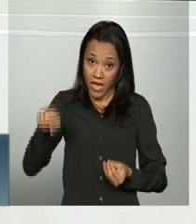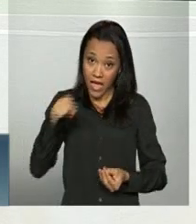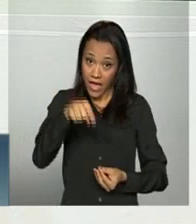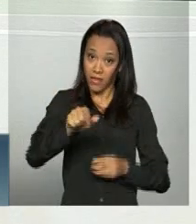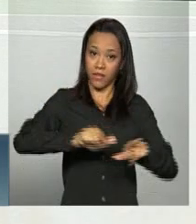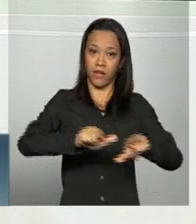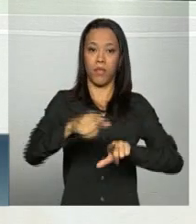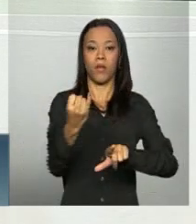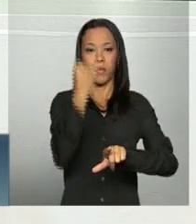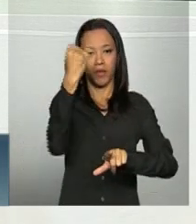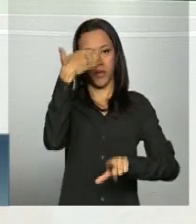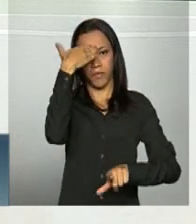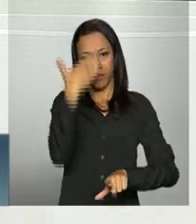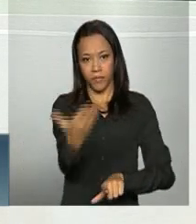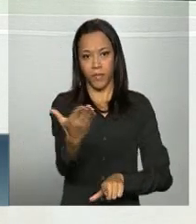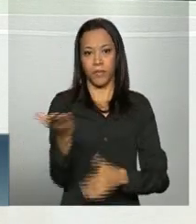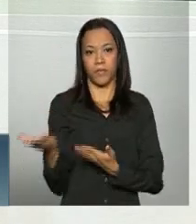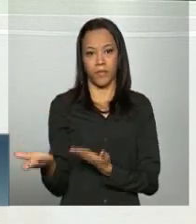ação. Obrigado.